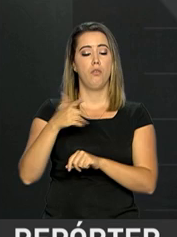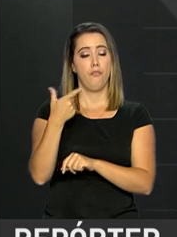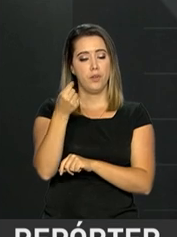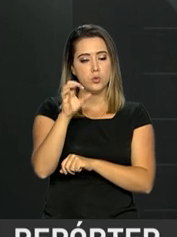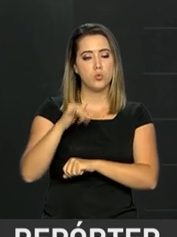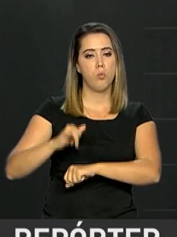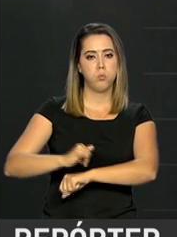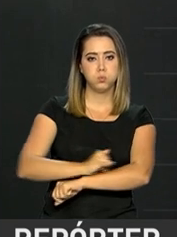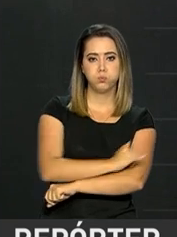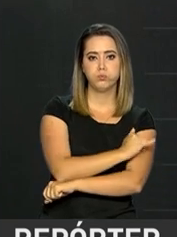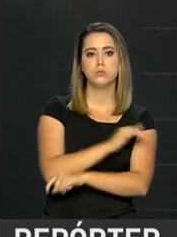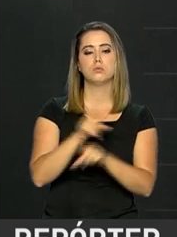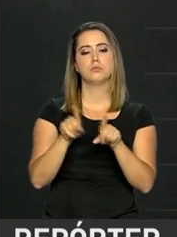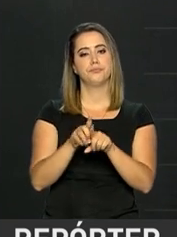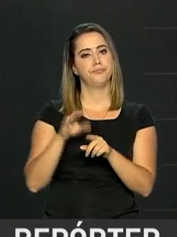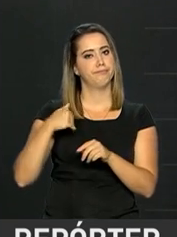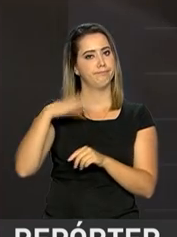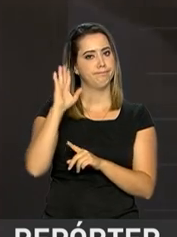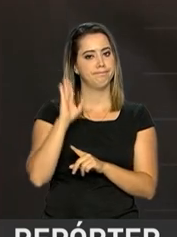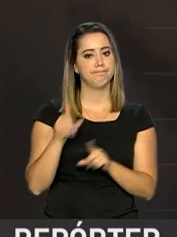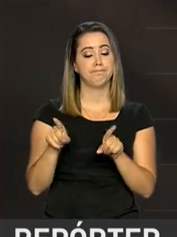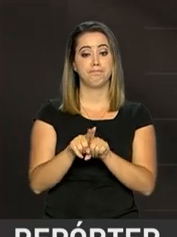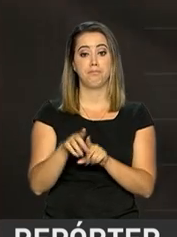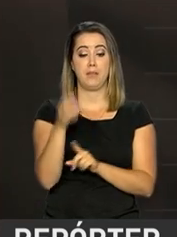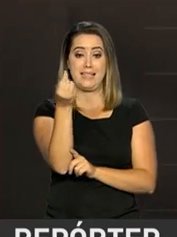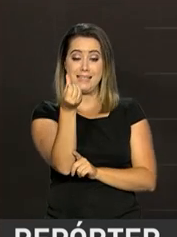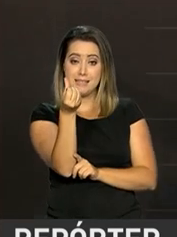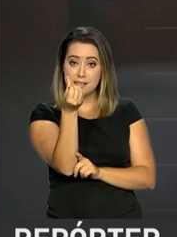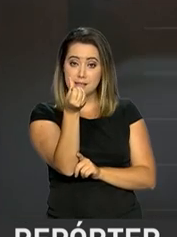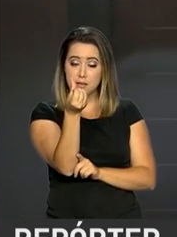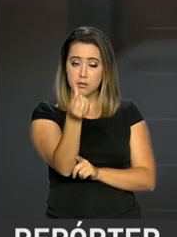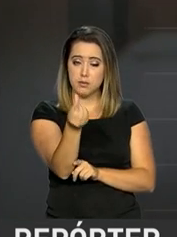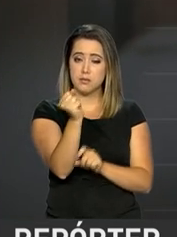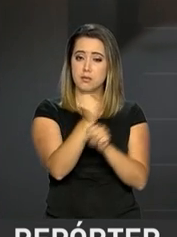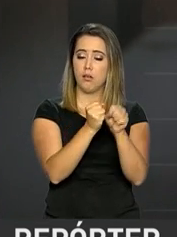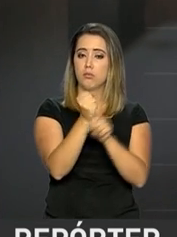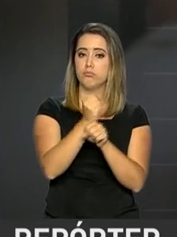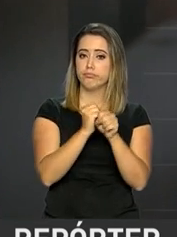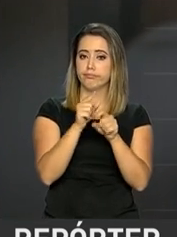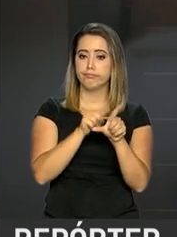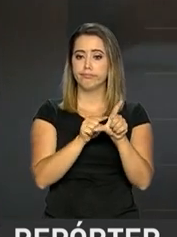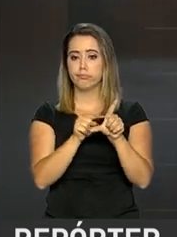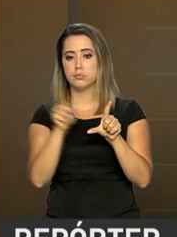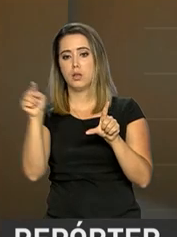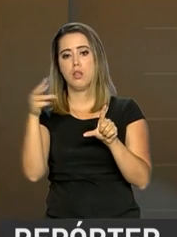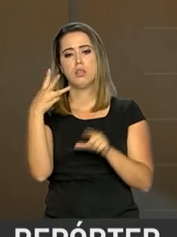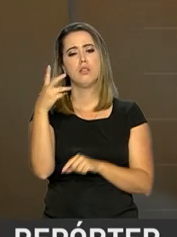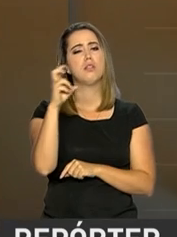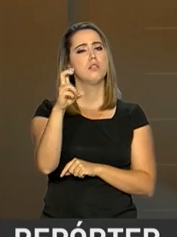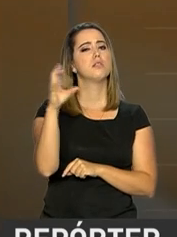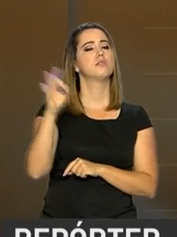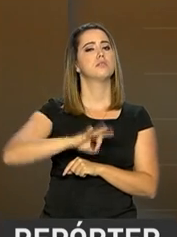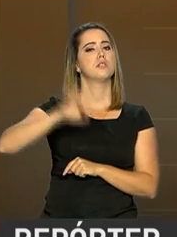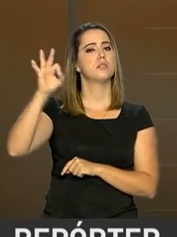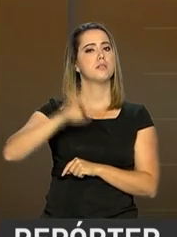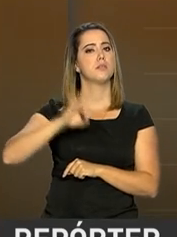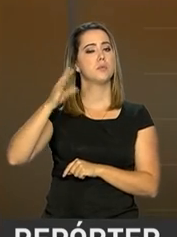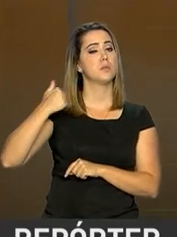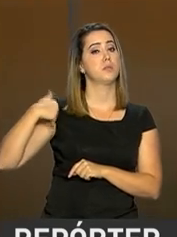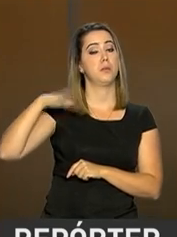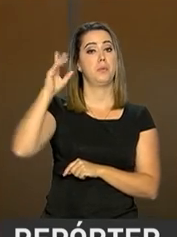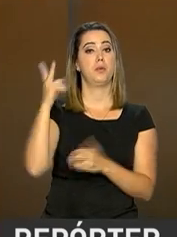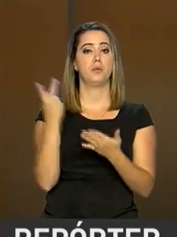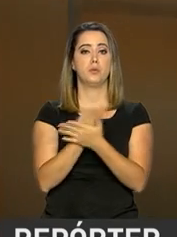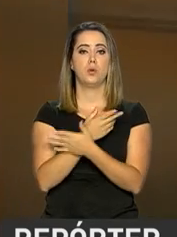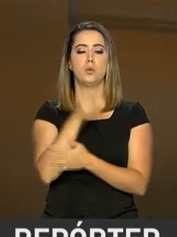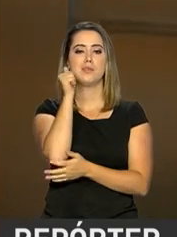obesas. Em 6 anos, o número de mamografias pelo SUS aumentou 35%. A maior parte é